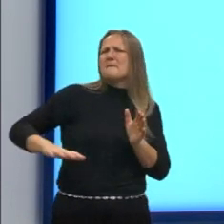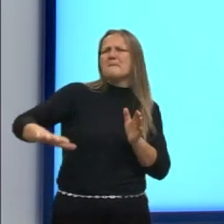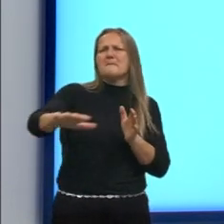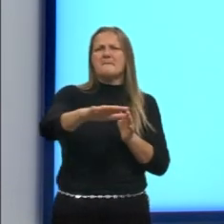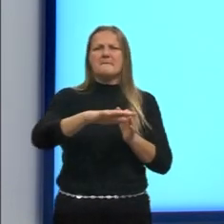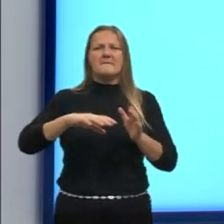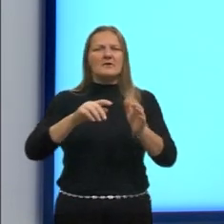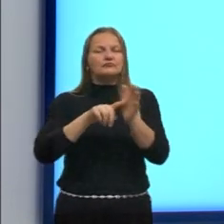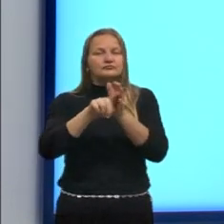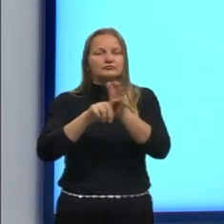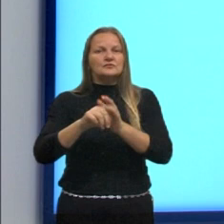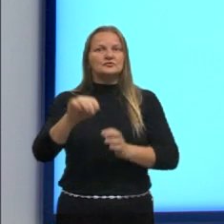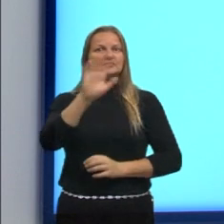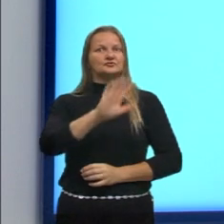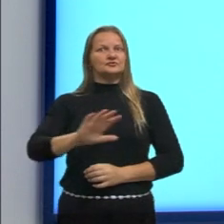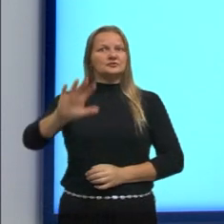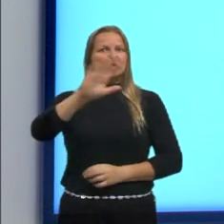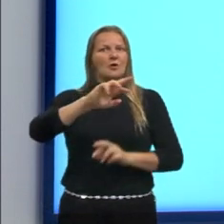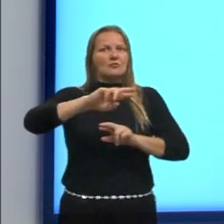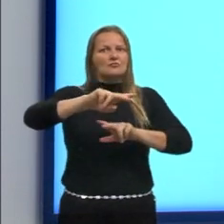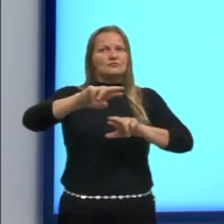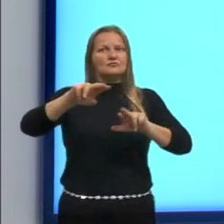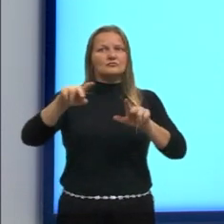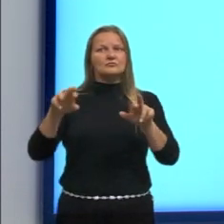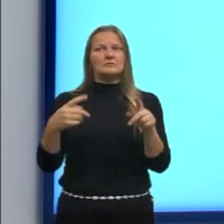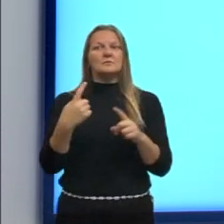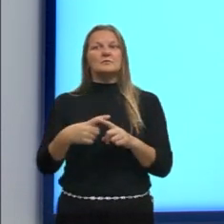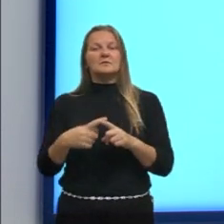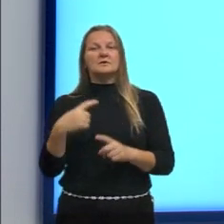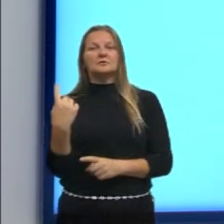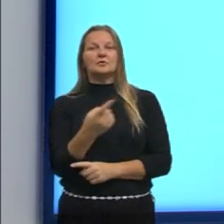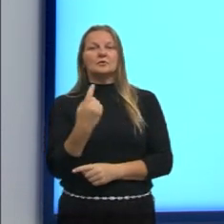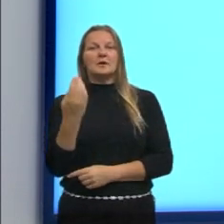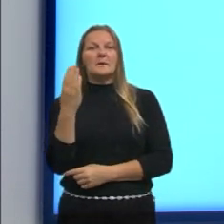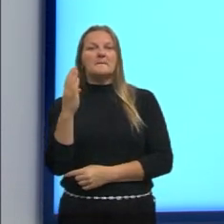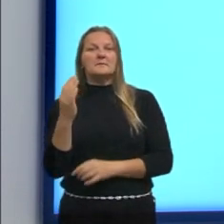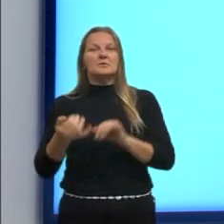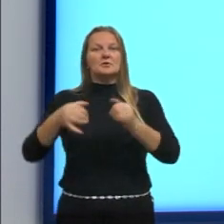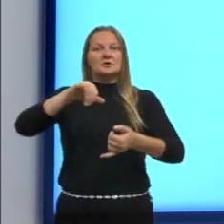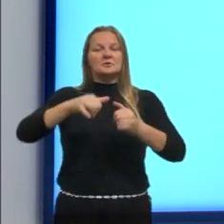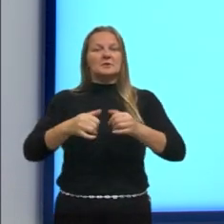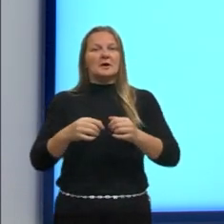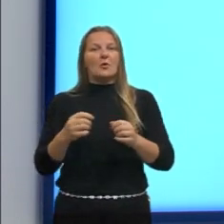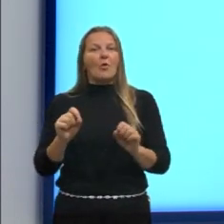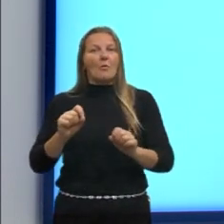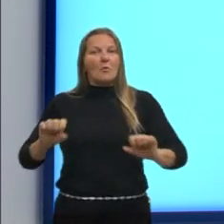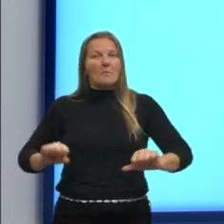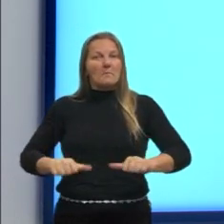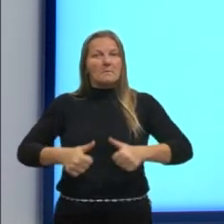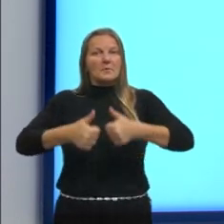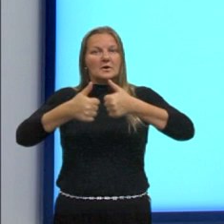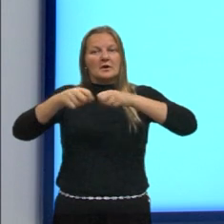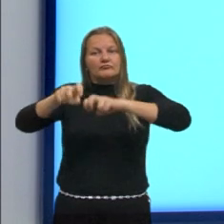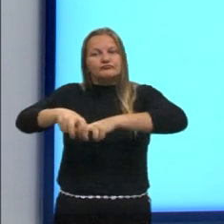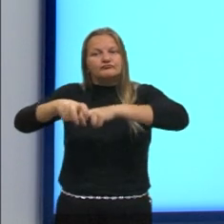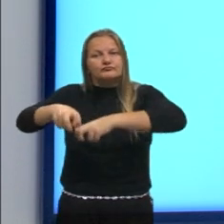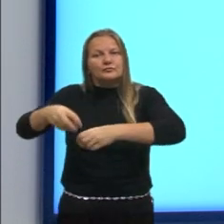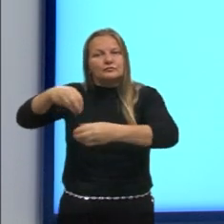grande diversos né porque nós podemos trabalhar com bioquímica na melhoria da produtividade agrícola